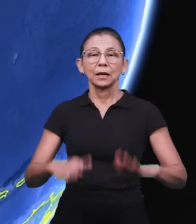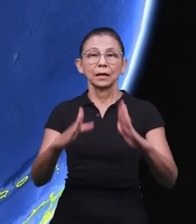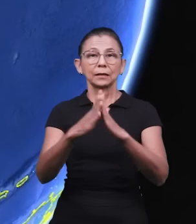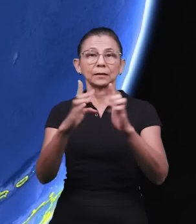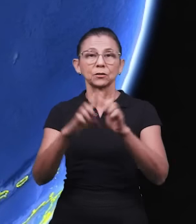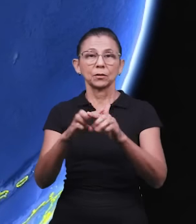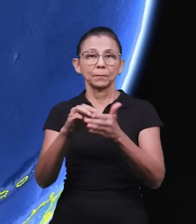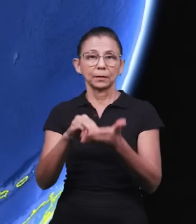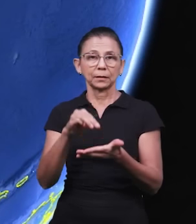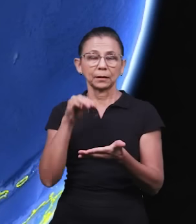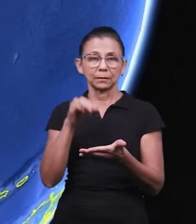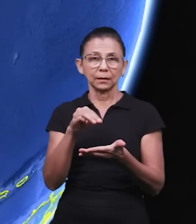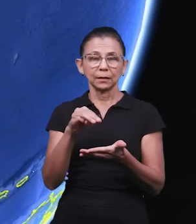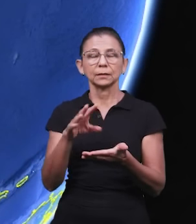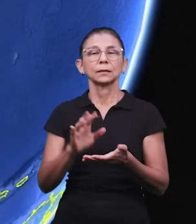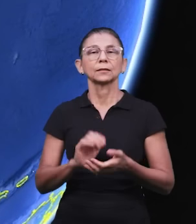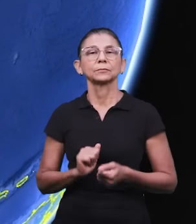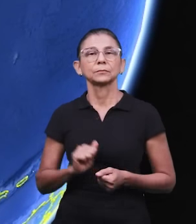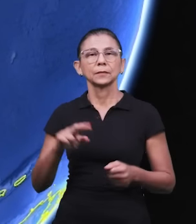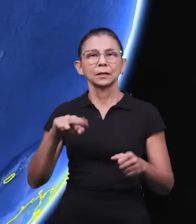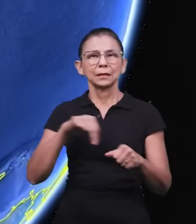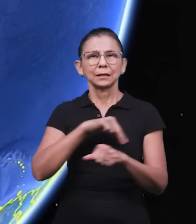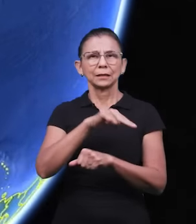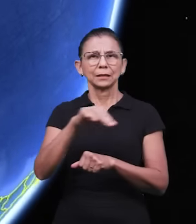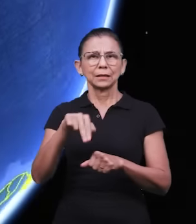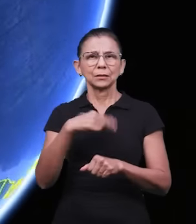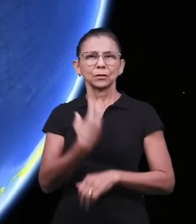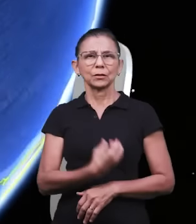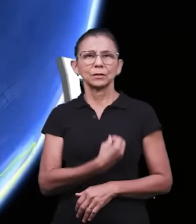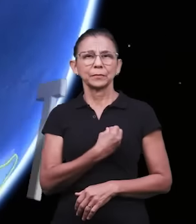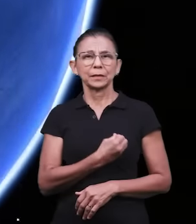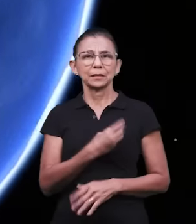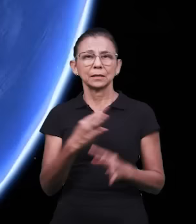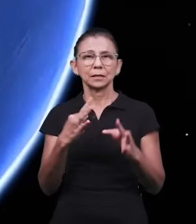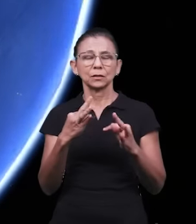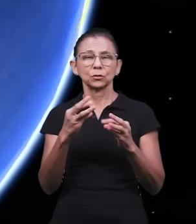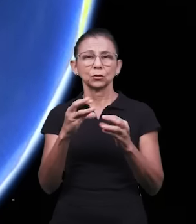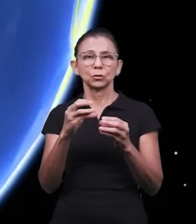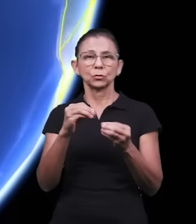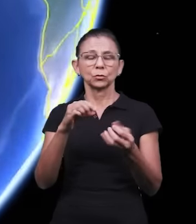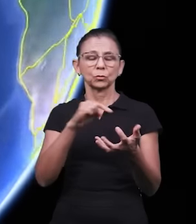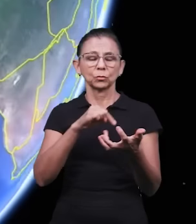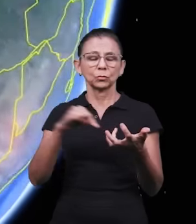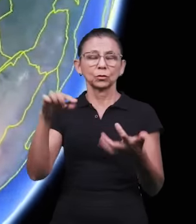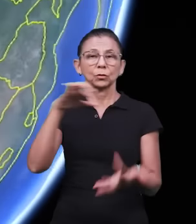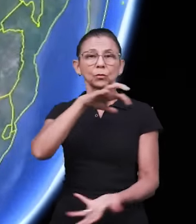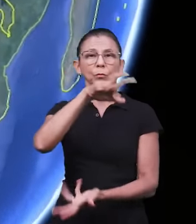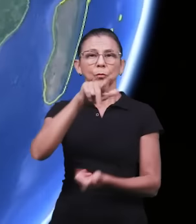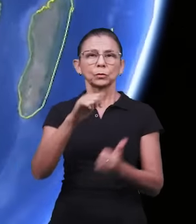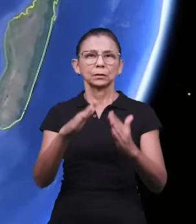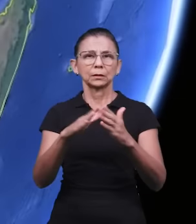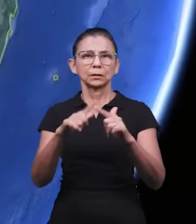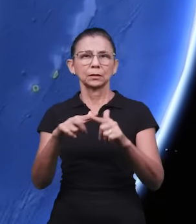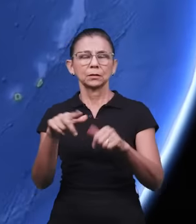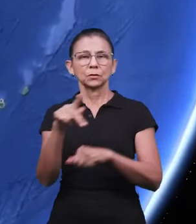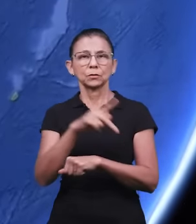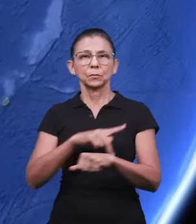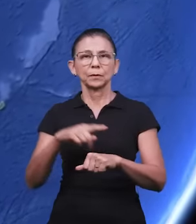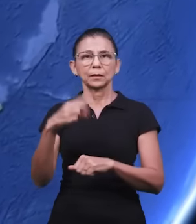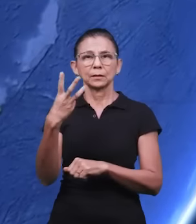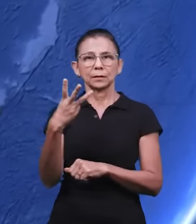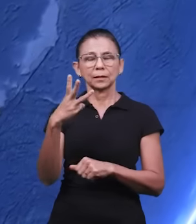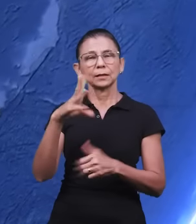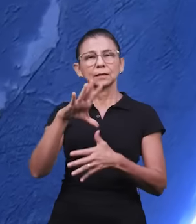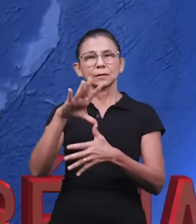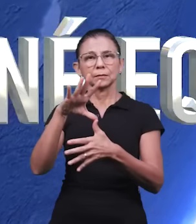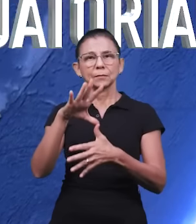a Igreja Cristã Maranata está presente em Nações de todos os continentes do planeta igrejas de países